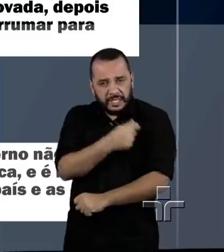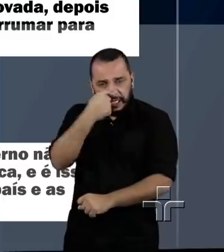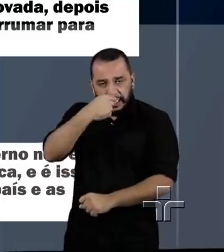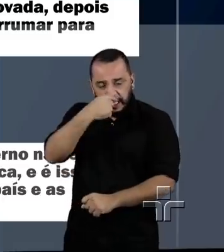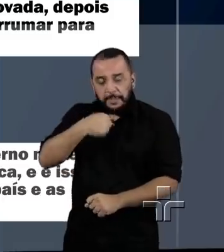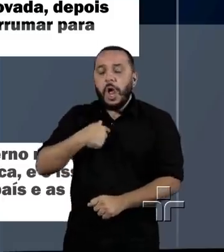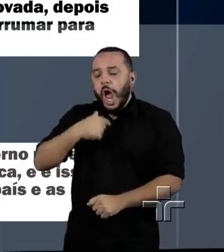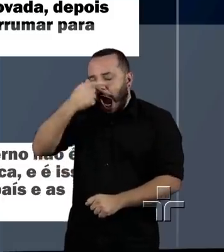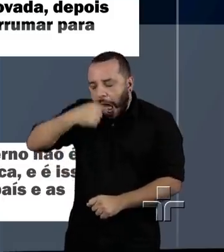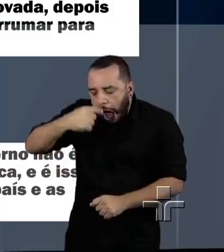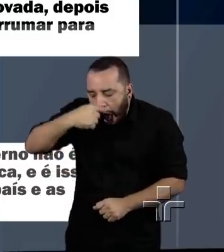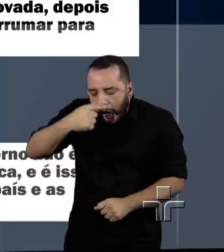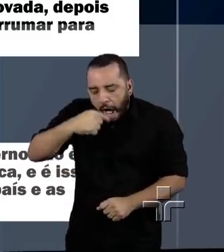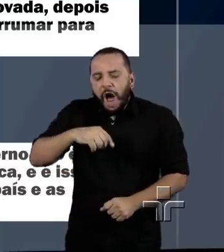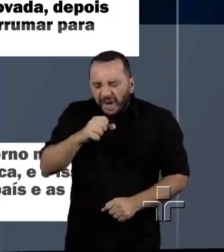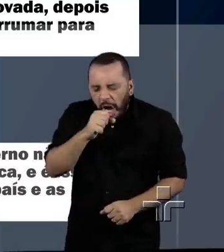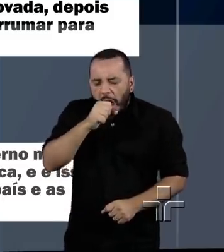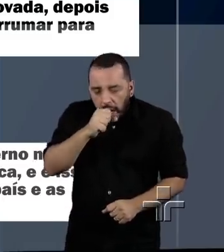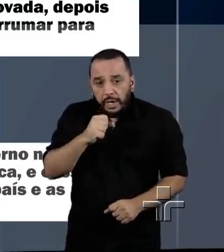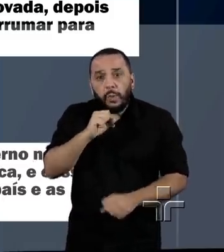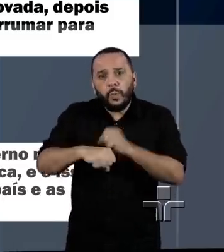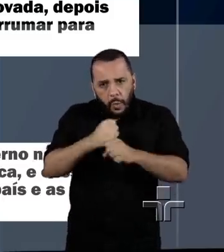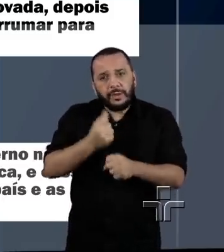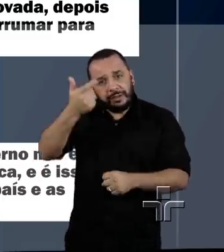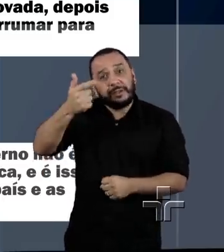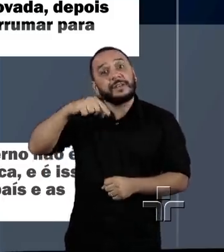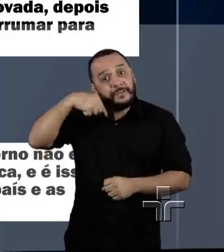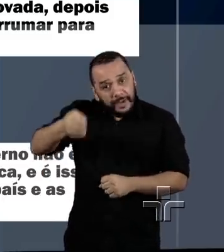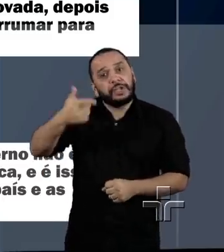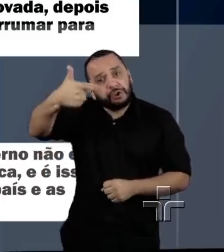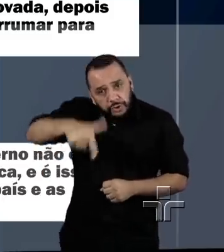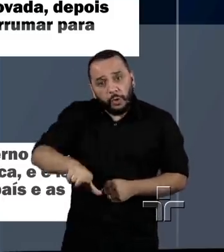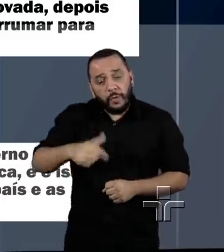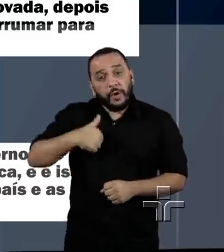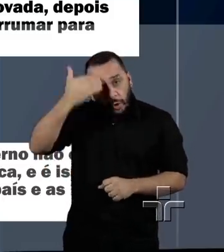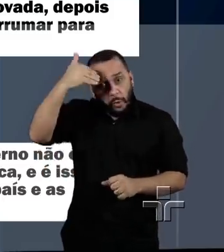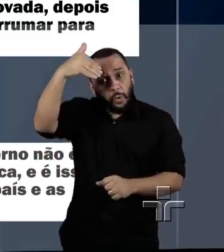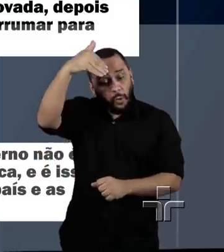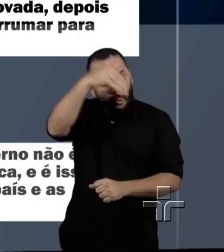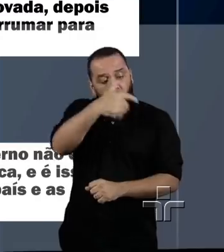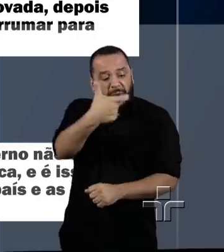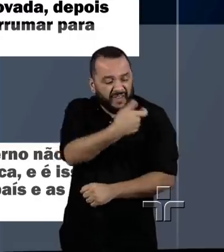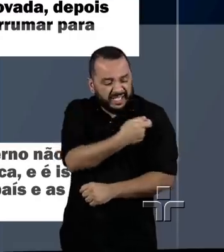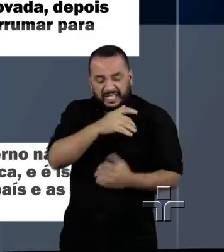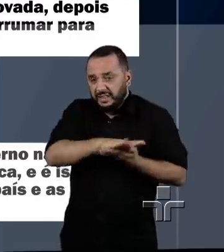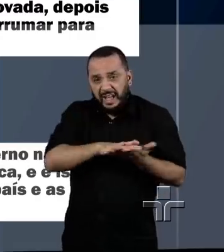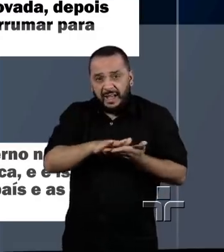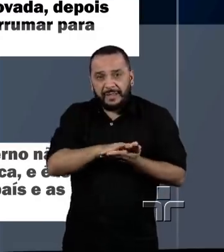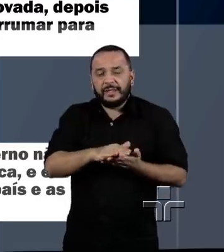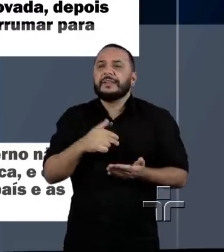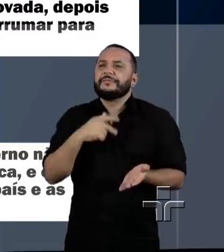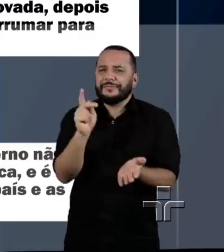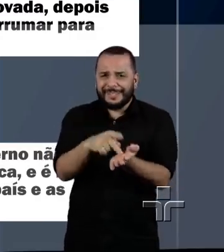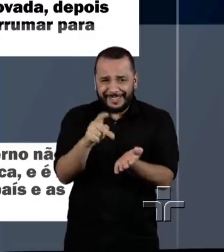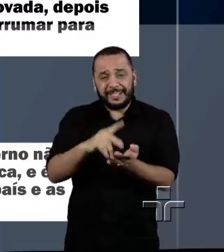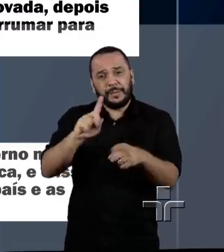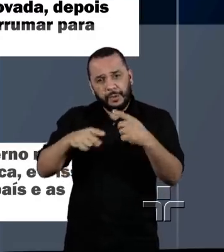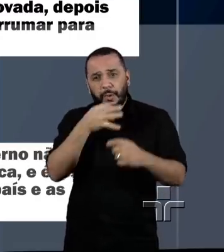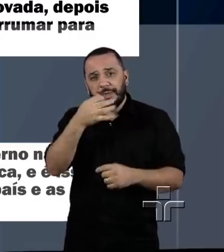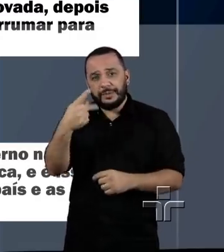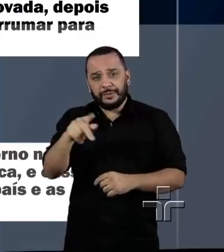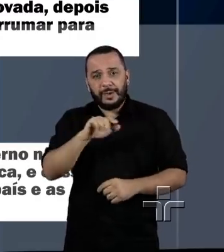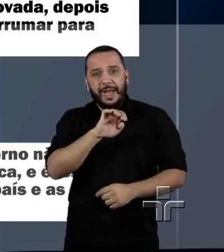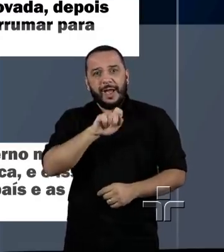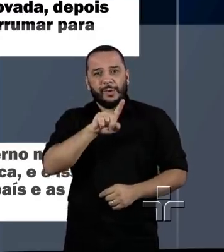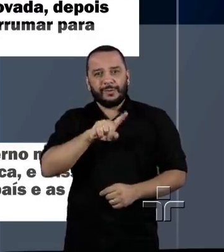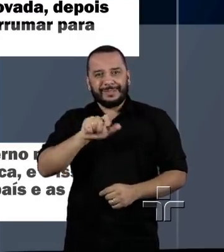fiquei gripado, sem problemas. Ano que vem eu tomo de novo. Não foi culpa da vacina. E é mesmo, né, Saldiva? Eu quero que você comente isso. Elza